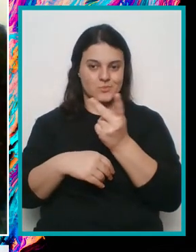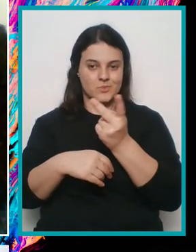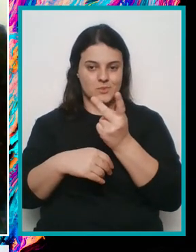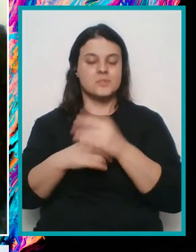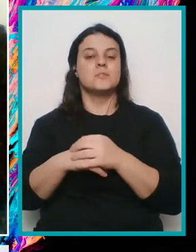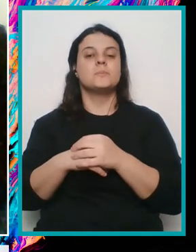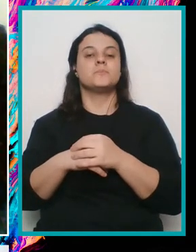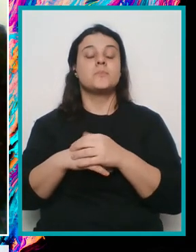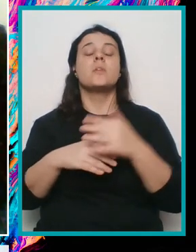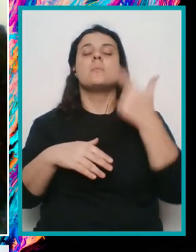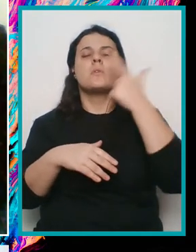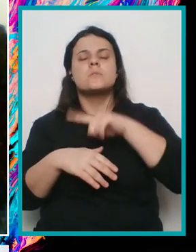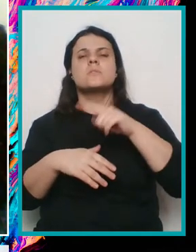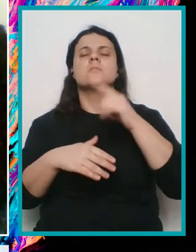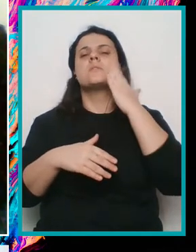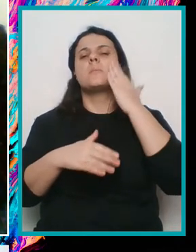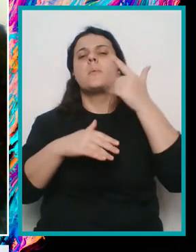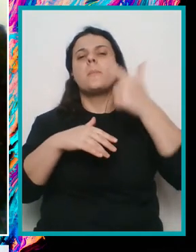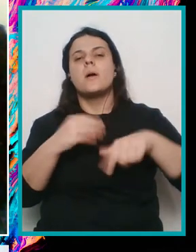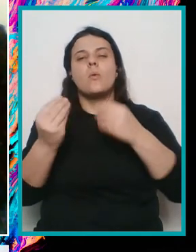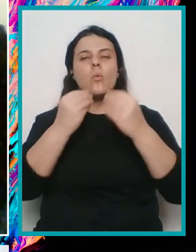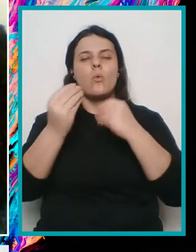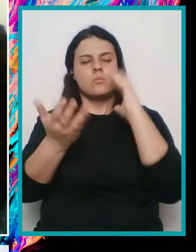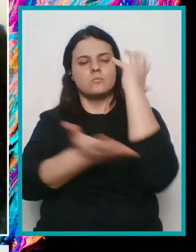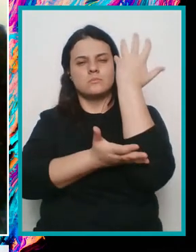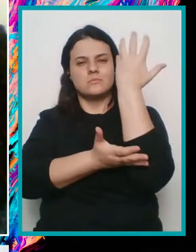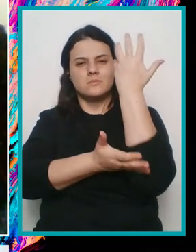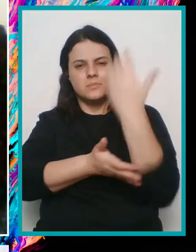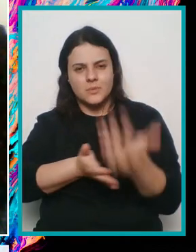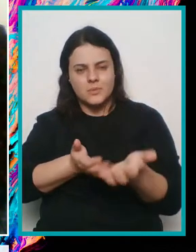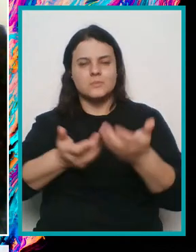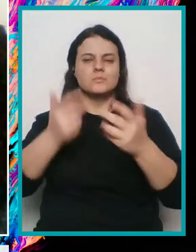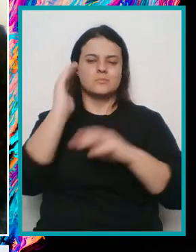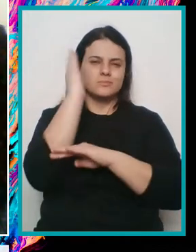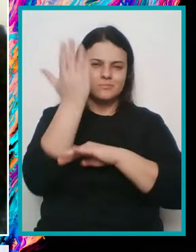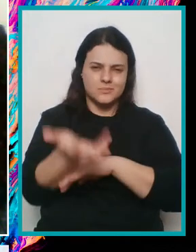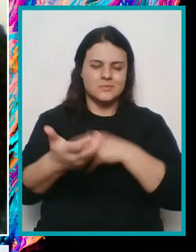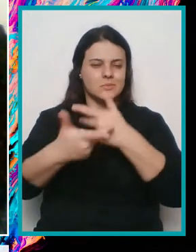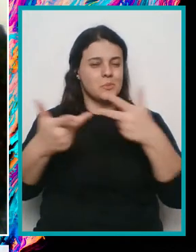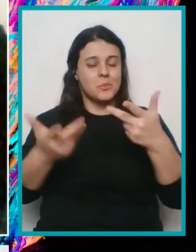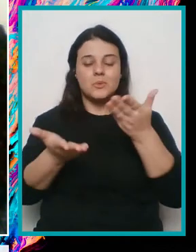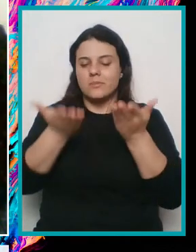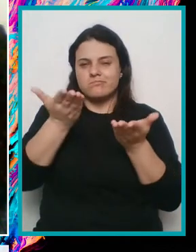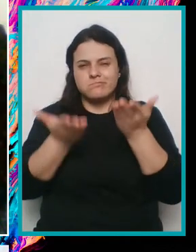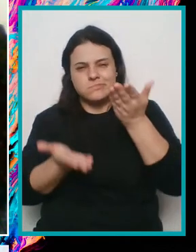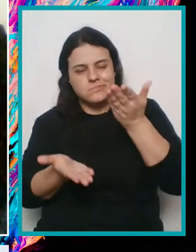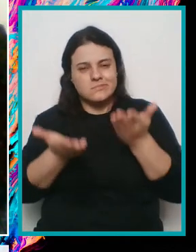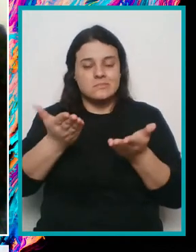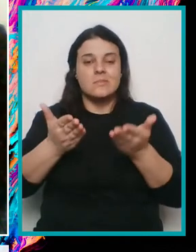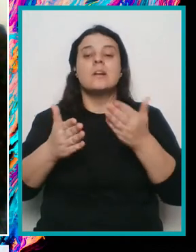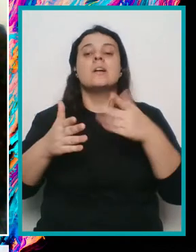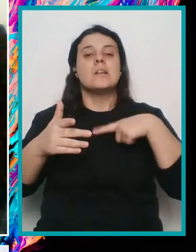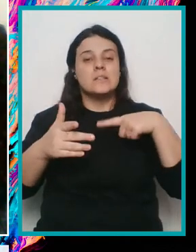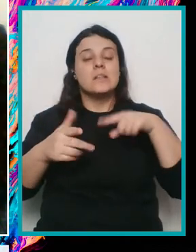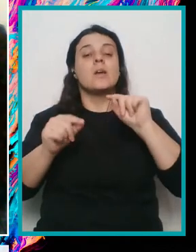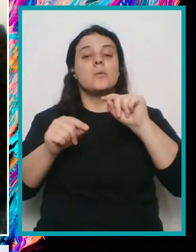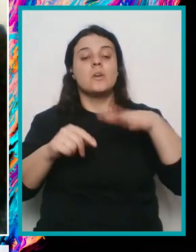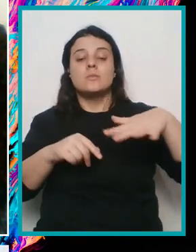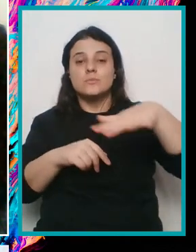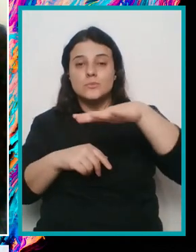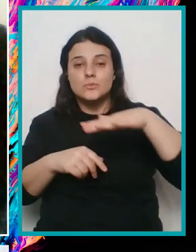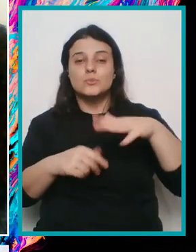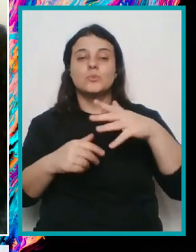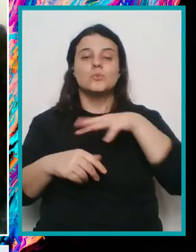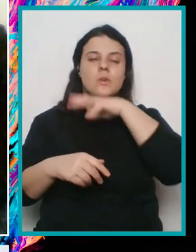para explorarmos como o desmatamento e consequente alteração do equilíbrio ecológico impacta a vida selvagem e populações humanas na